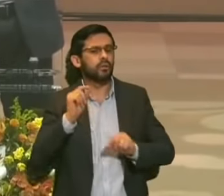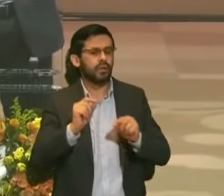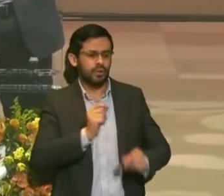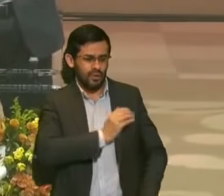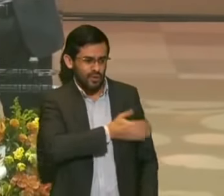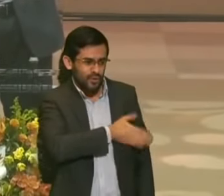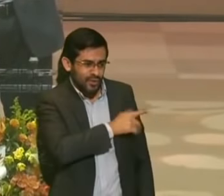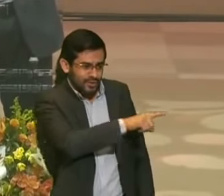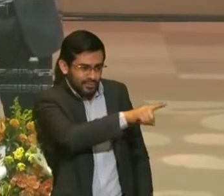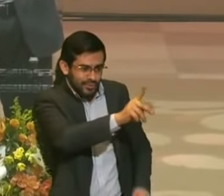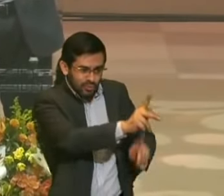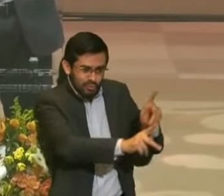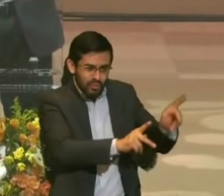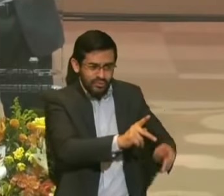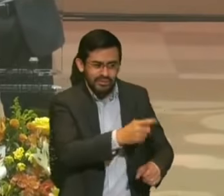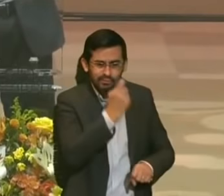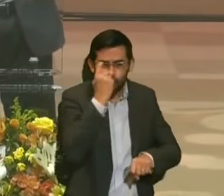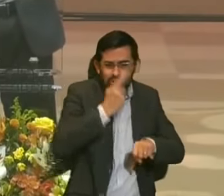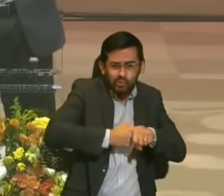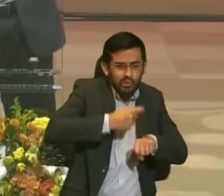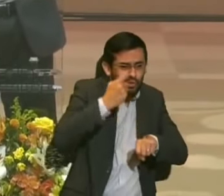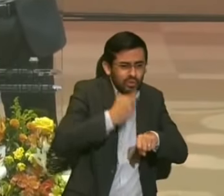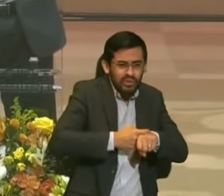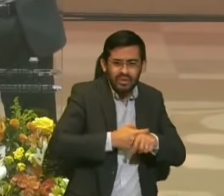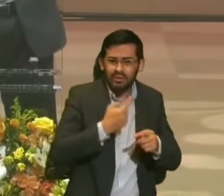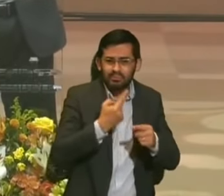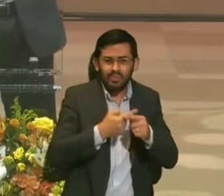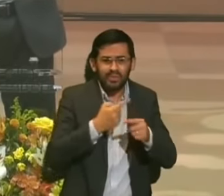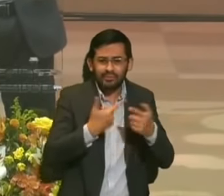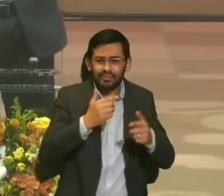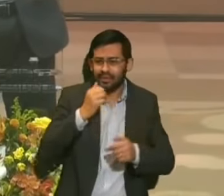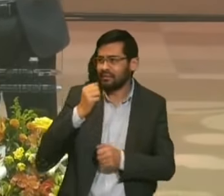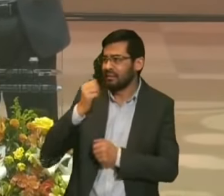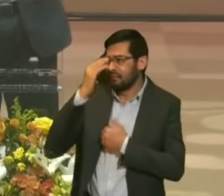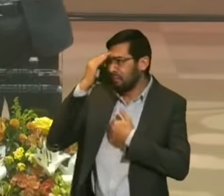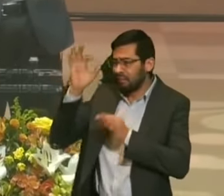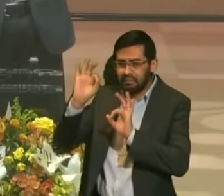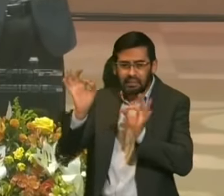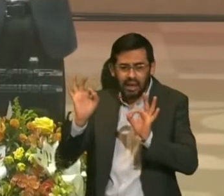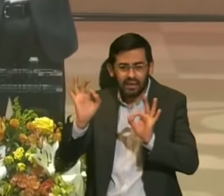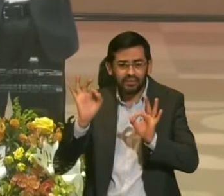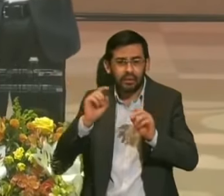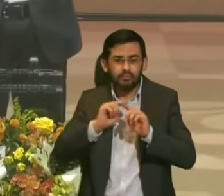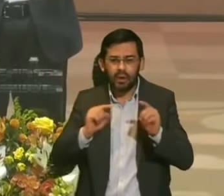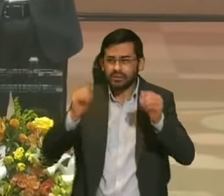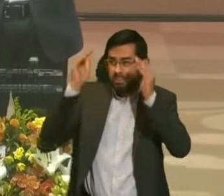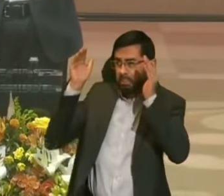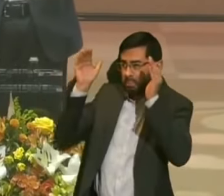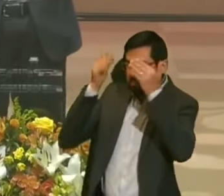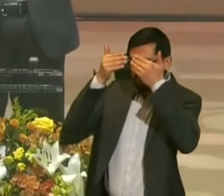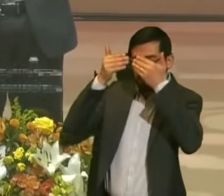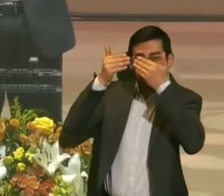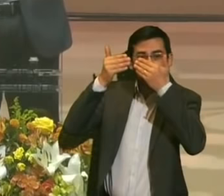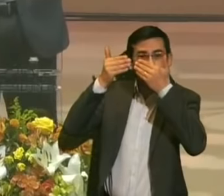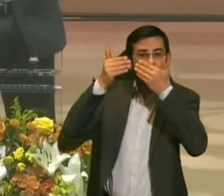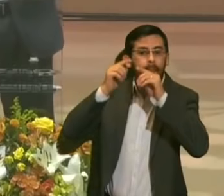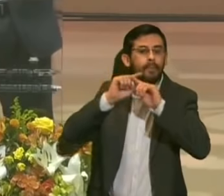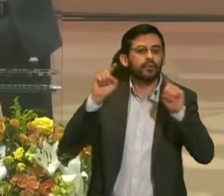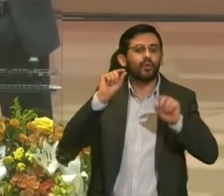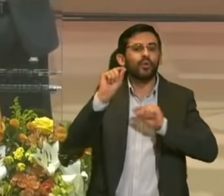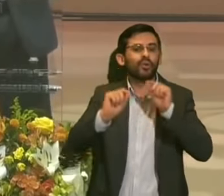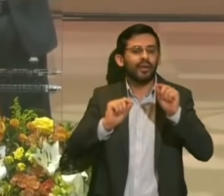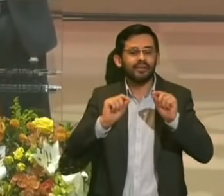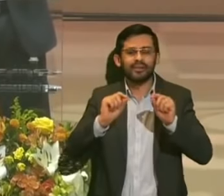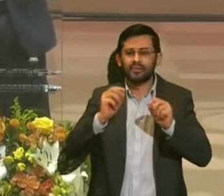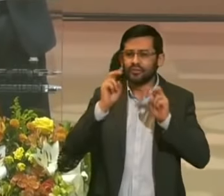povo está endurecido, de mau grado ouviram com os ouvidos e fecharam os olhos, para não